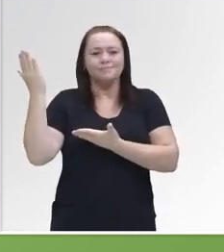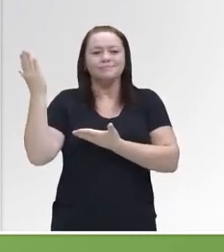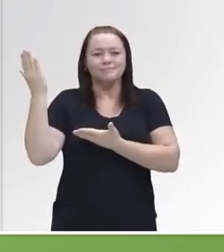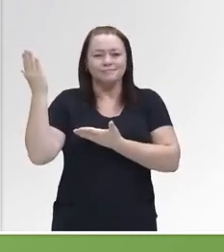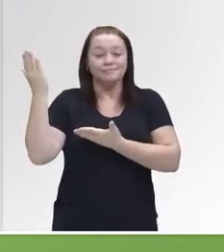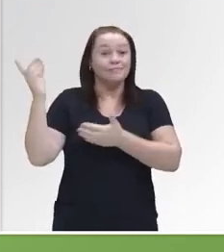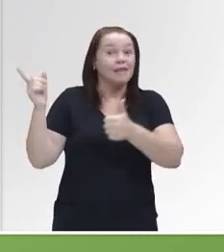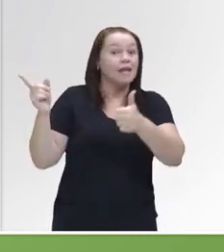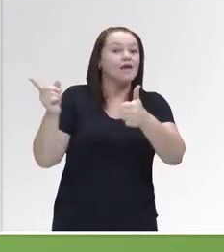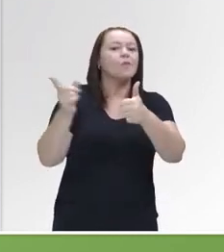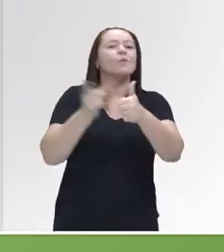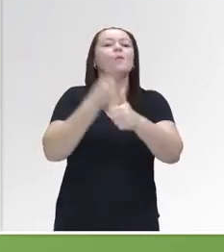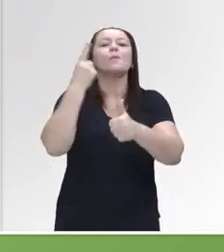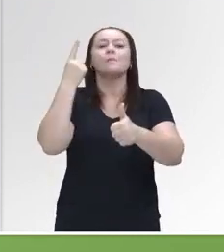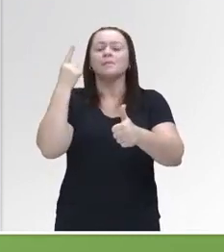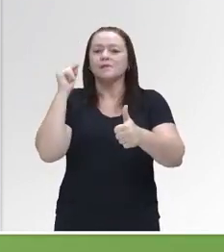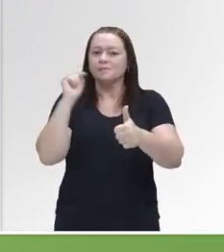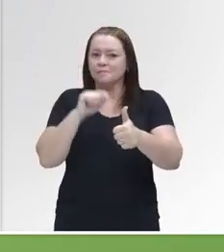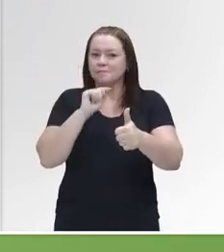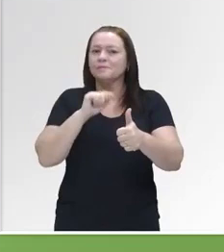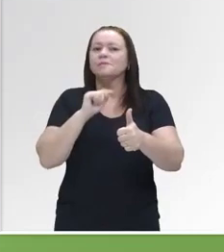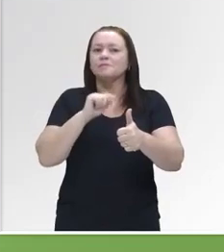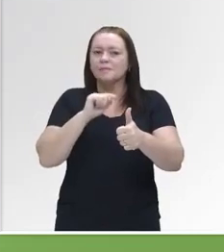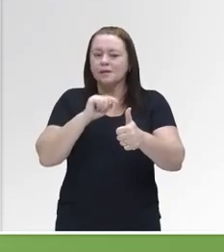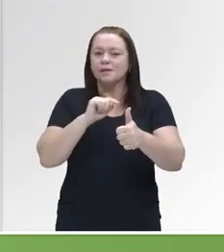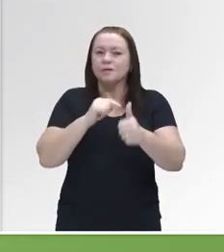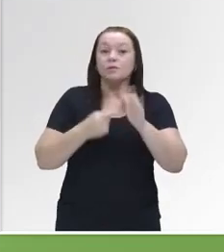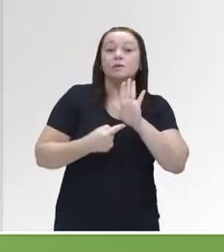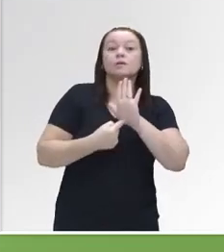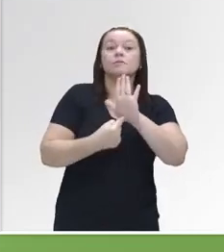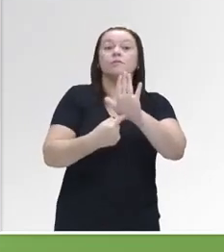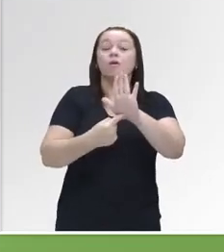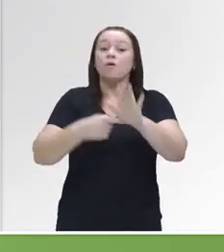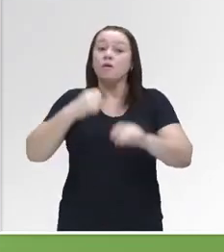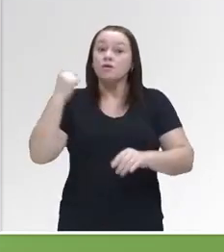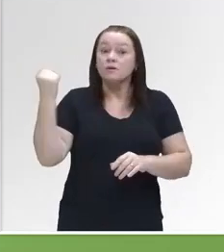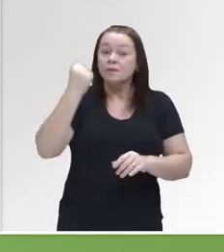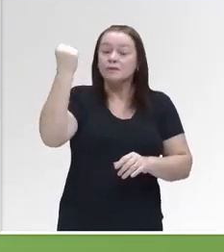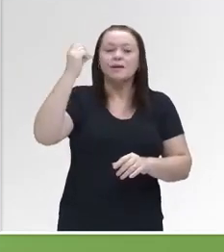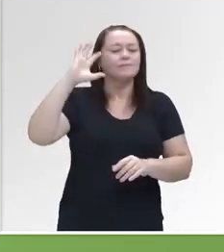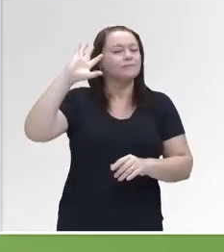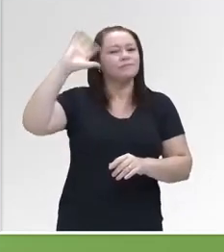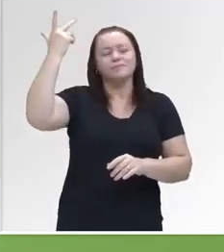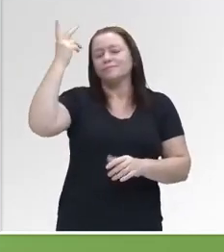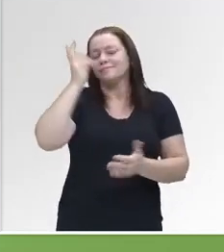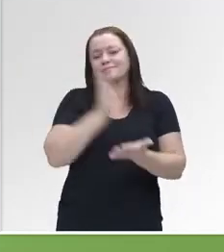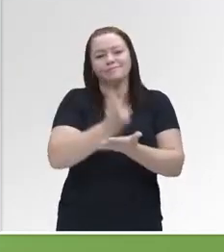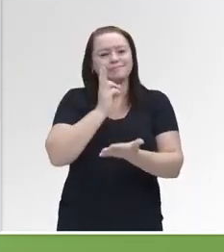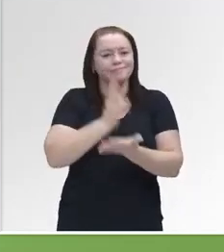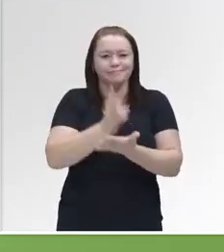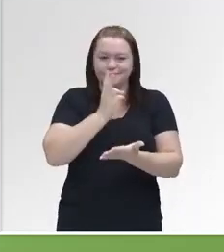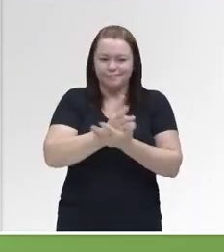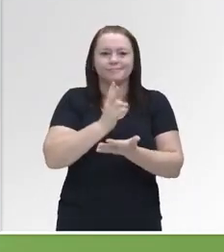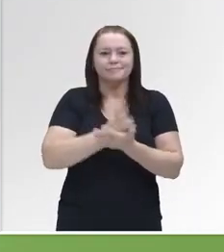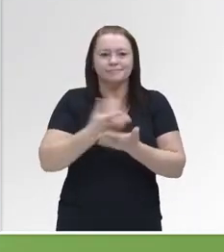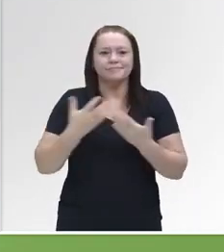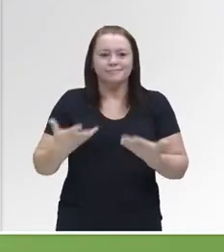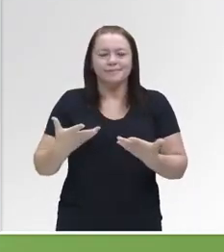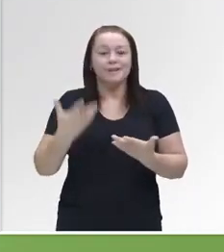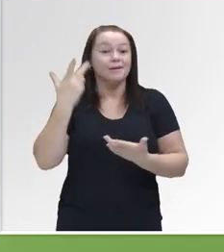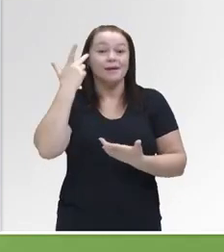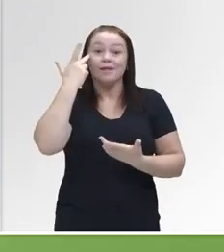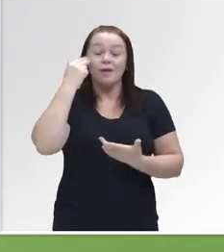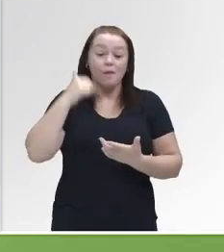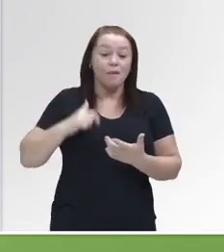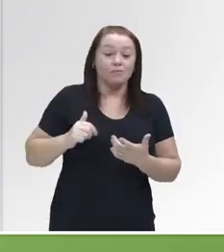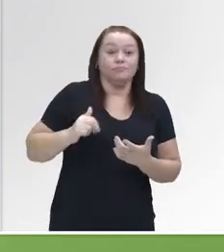dos primeiros pontos mais acentuados de acidente. Escada, né? A gente cai com muita frequência em